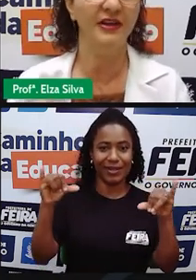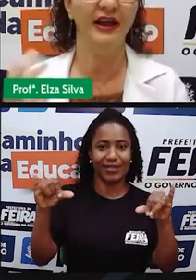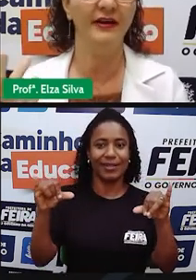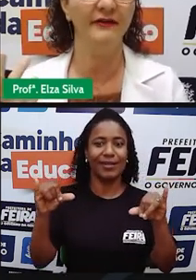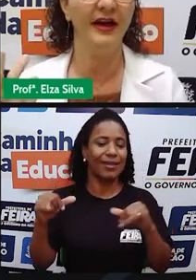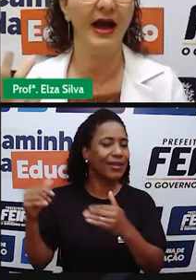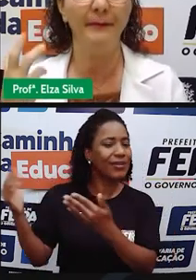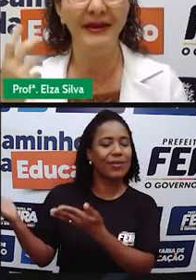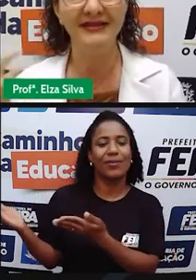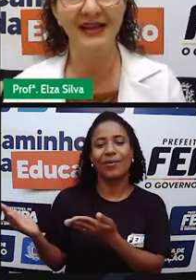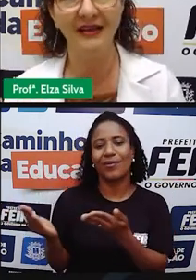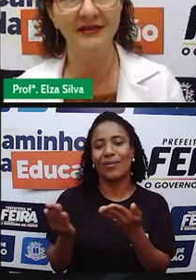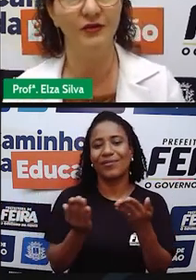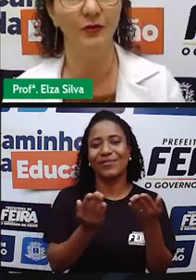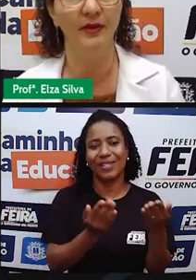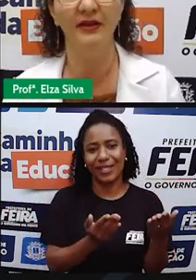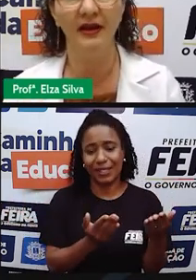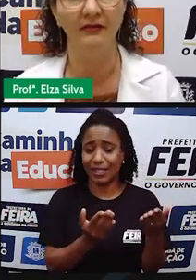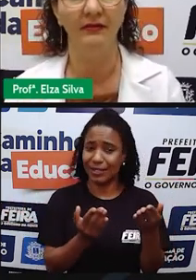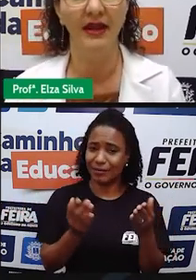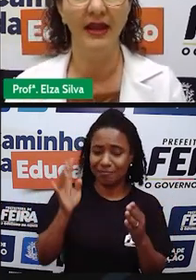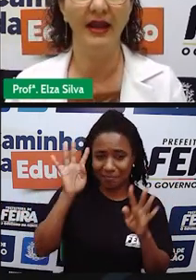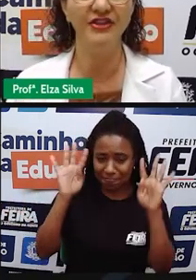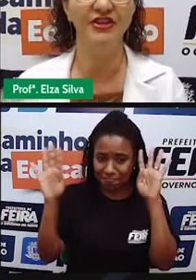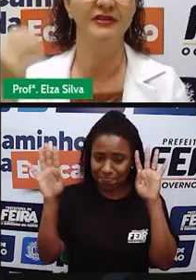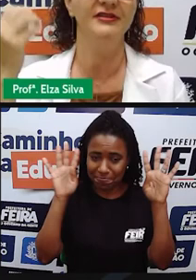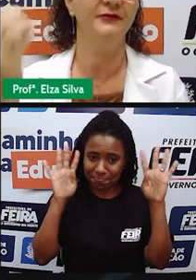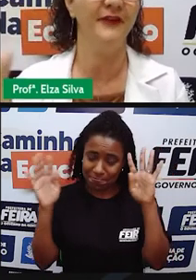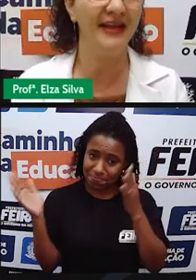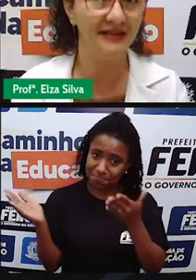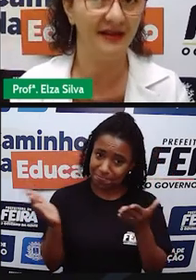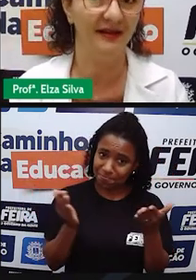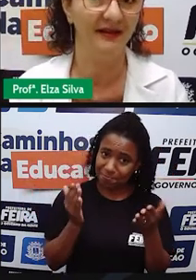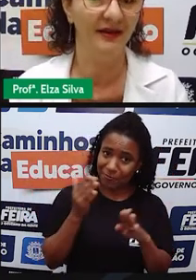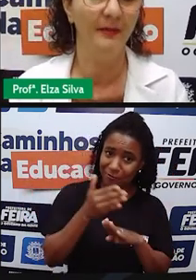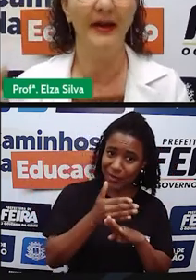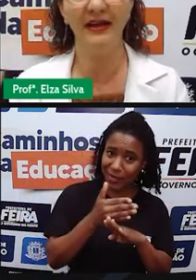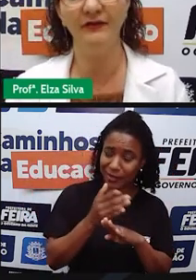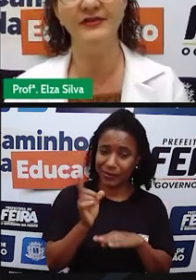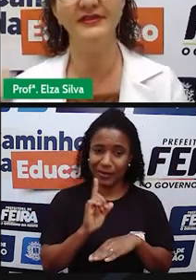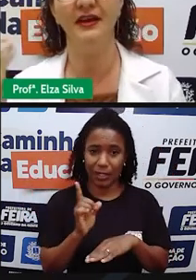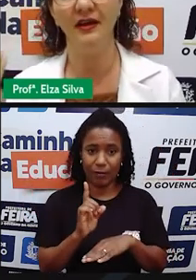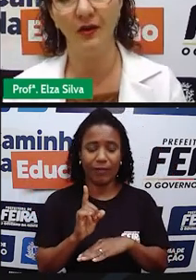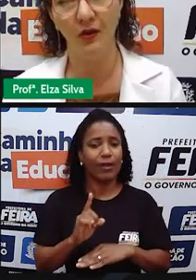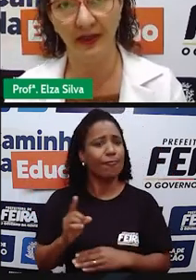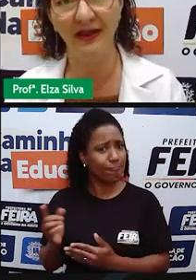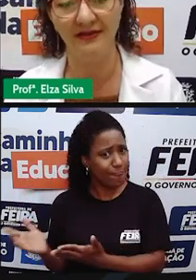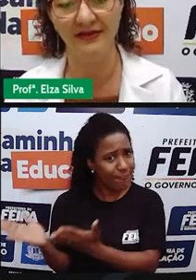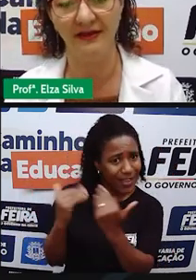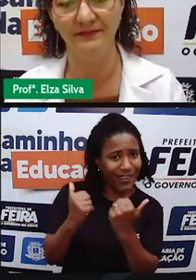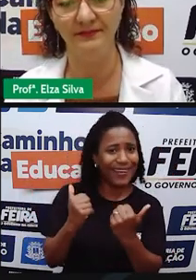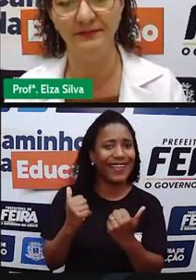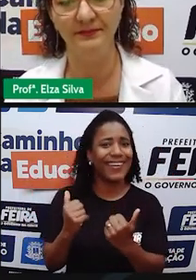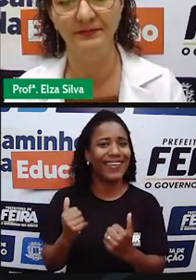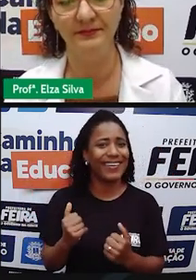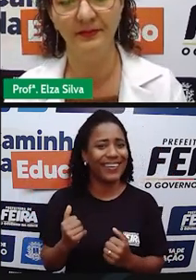ela te leva a pensar sobre. Não, ela te diz, faça para que você